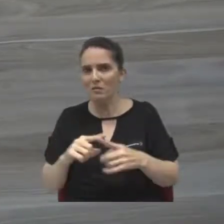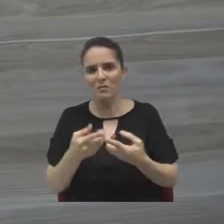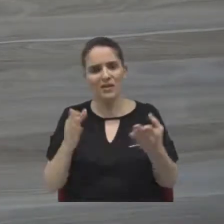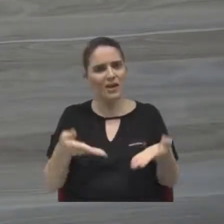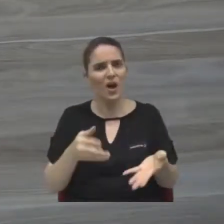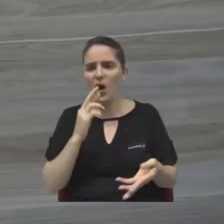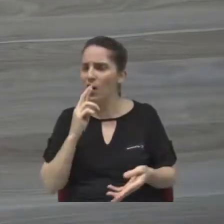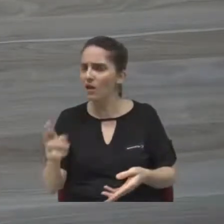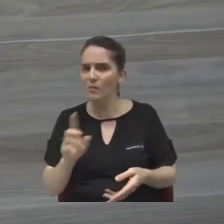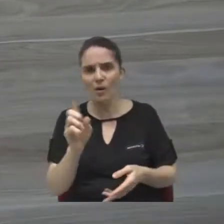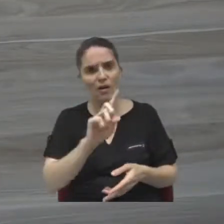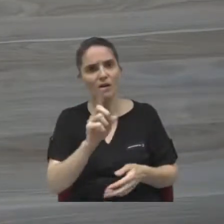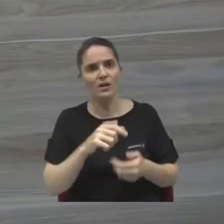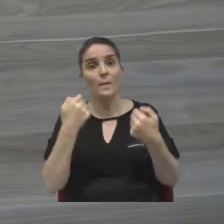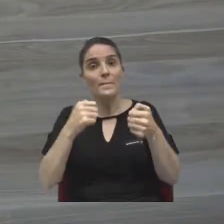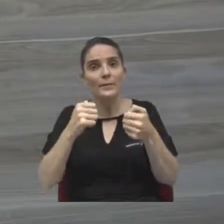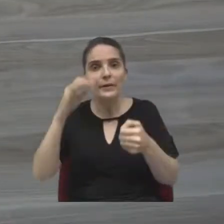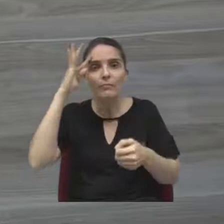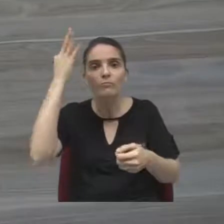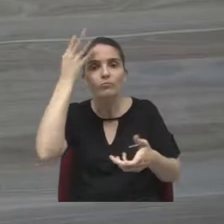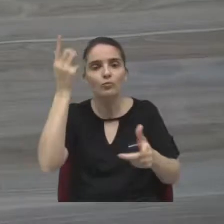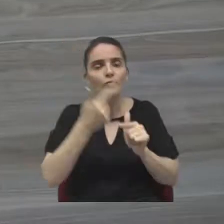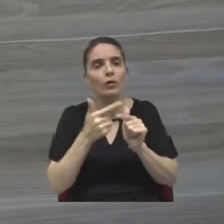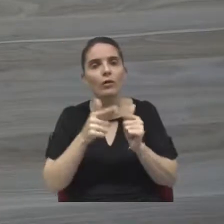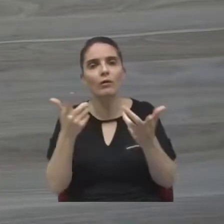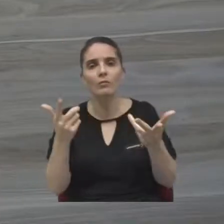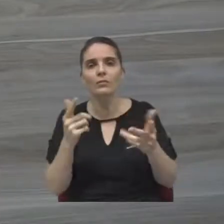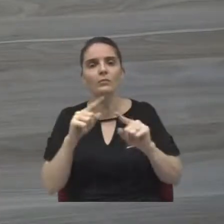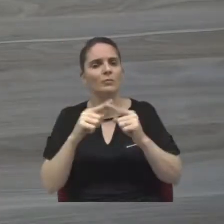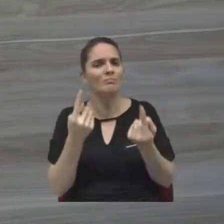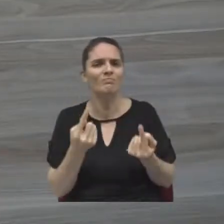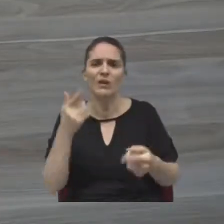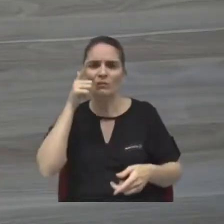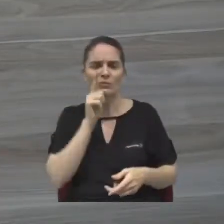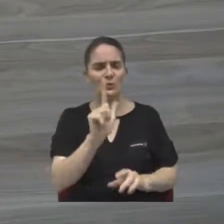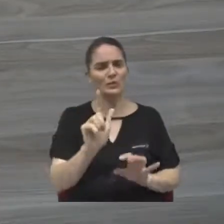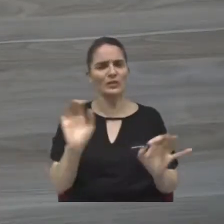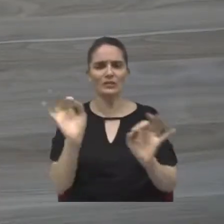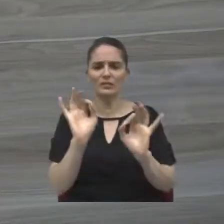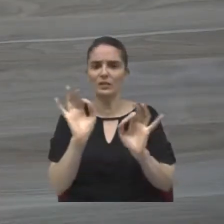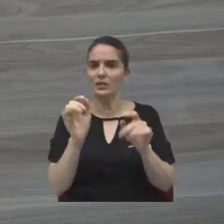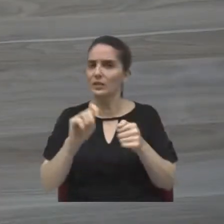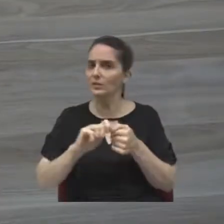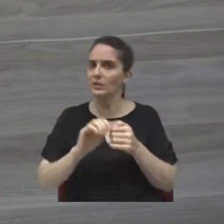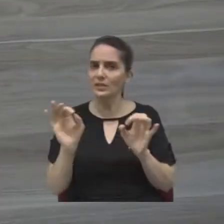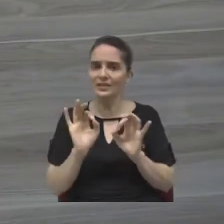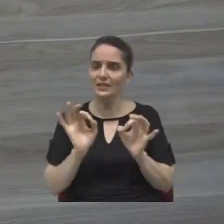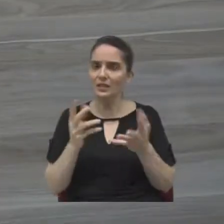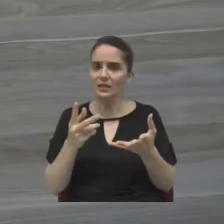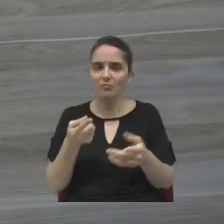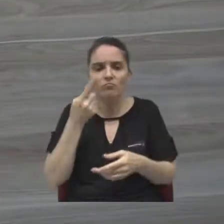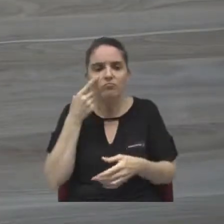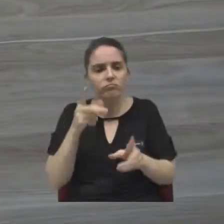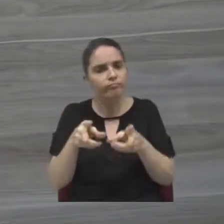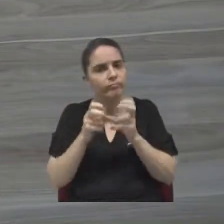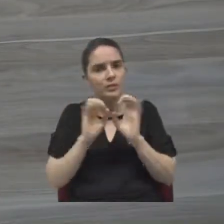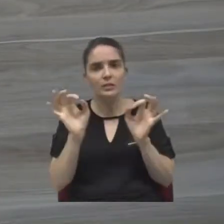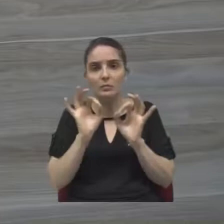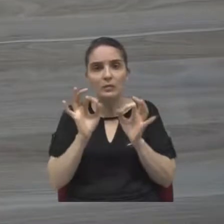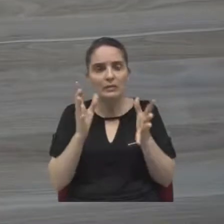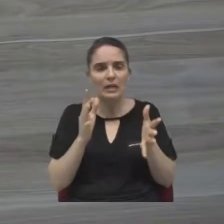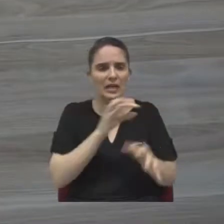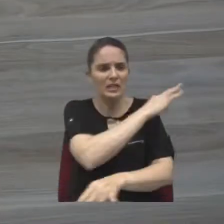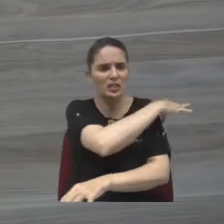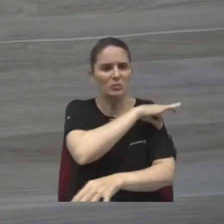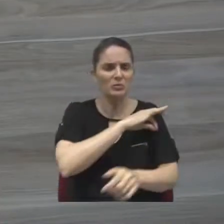respostas, precisamos de soluções. E não está conseguindo fazer o mínimo de ação, a gente não consegue enxergar o mínimo de ação para